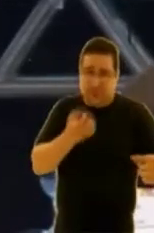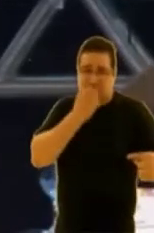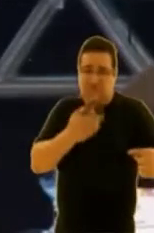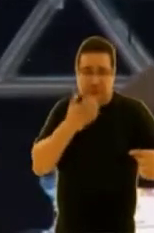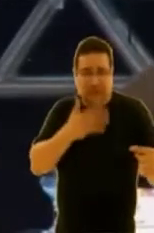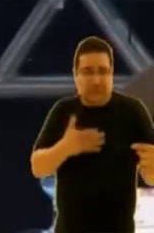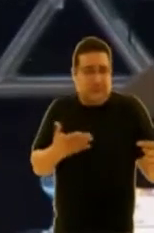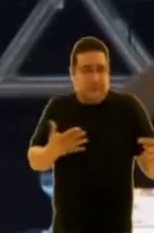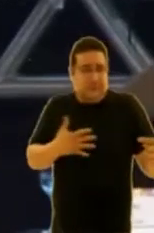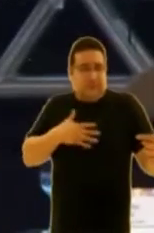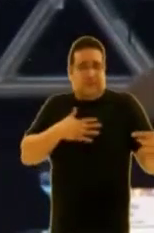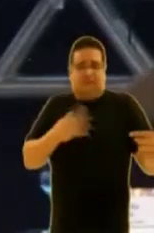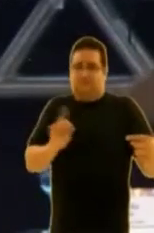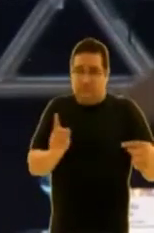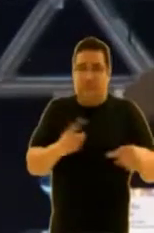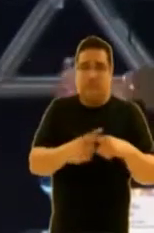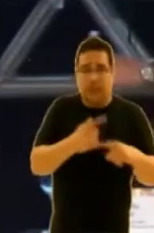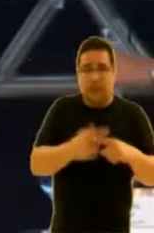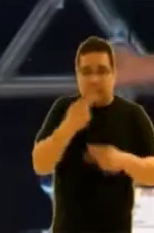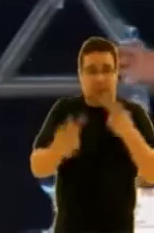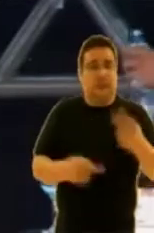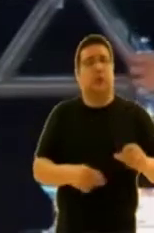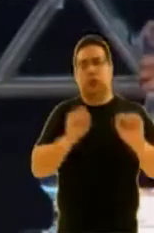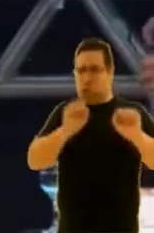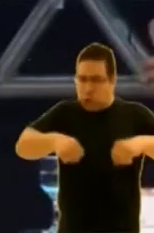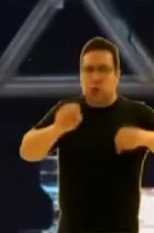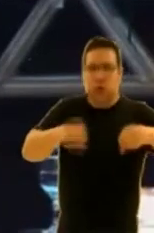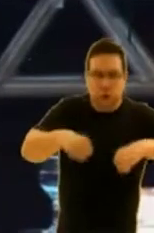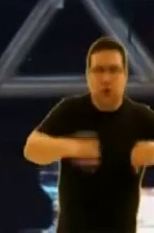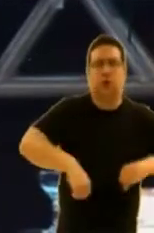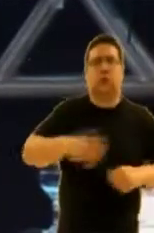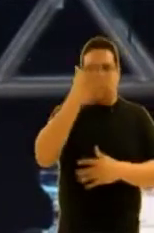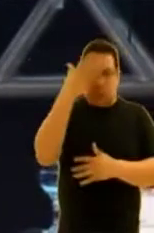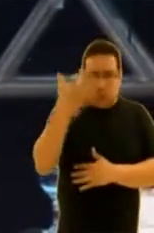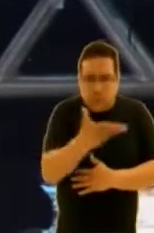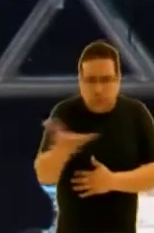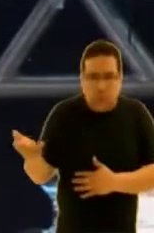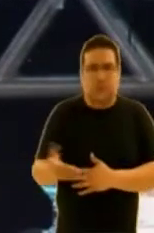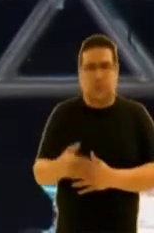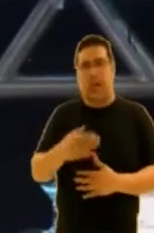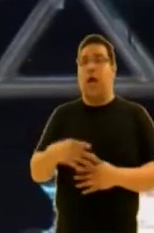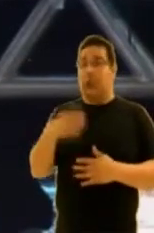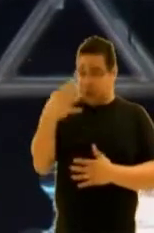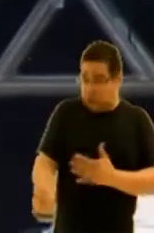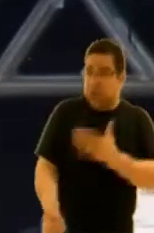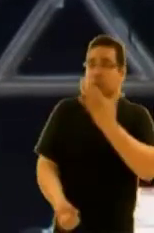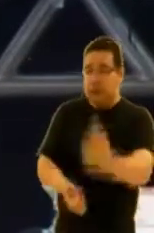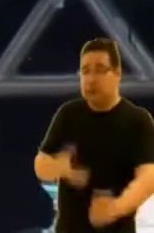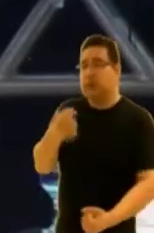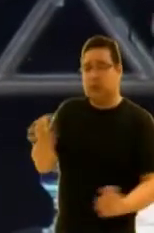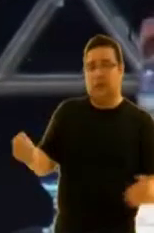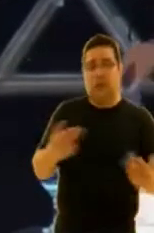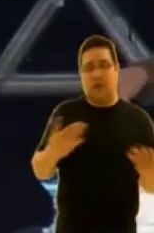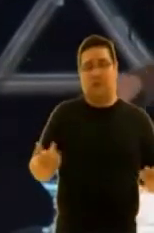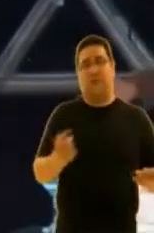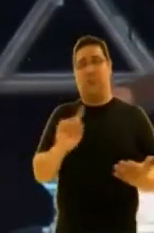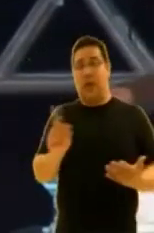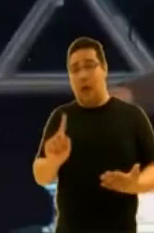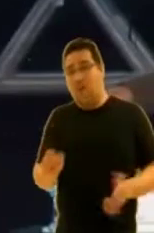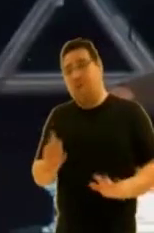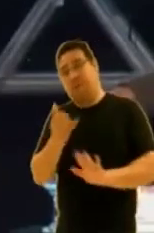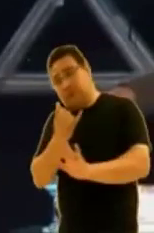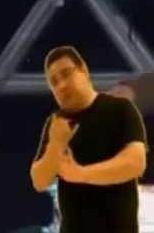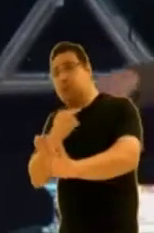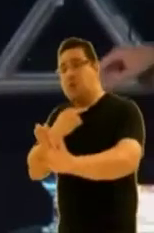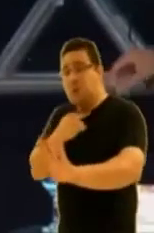porque falar sim, agradar, é sempre muito mais fácil do que muitas vezes ter que dizer não,